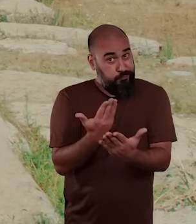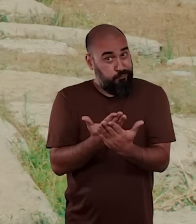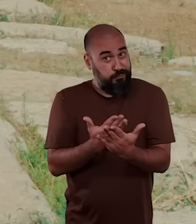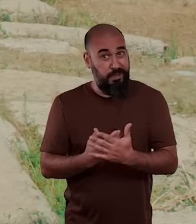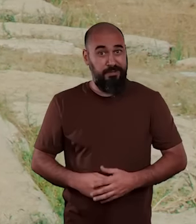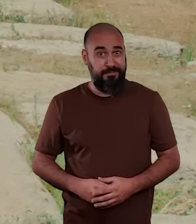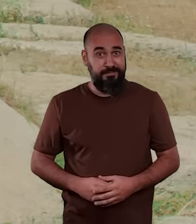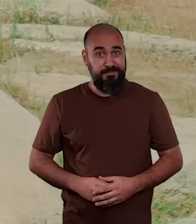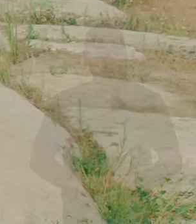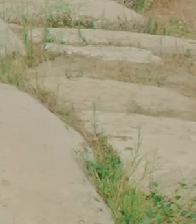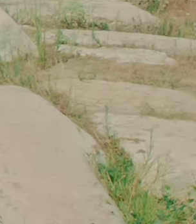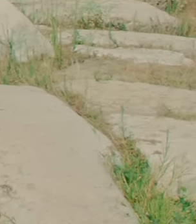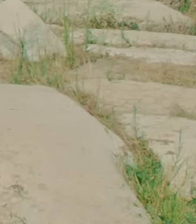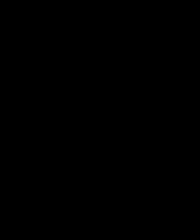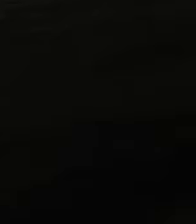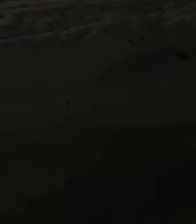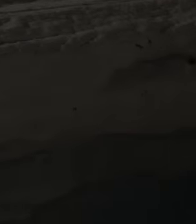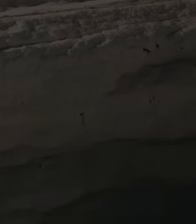nosso programa está só começando.